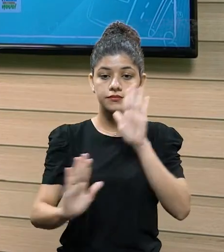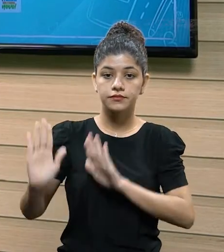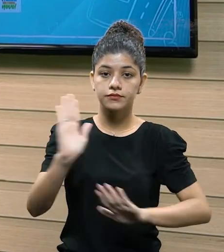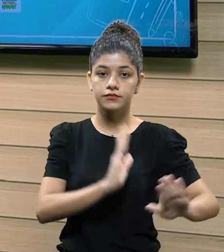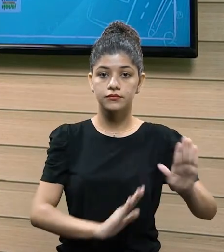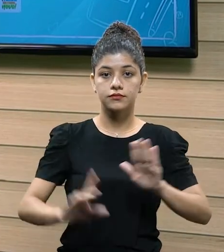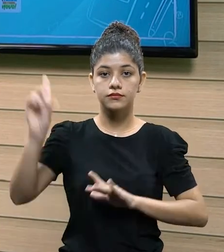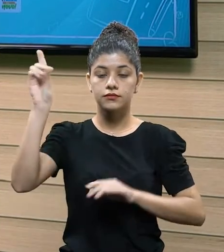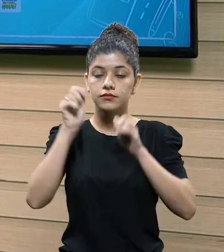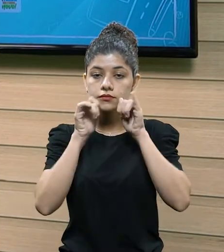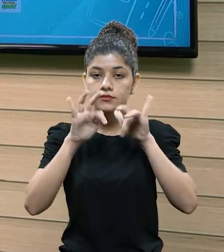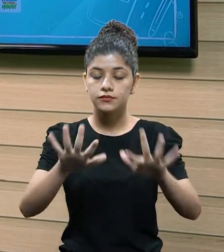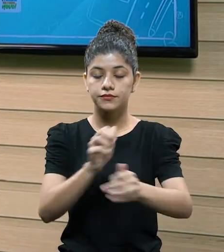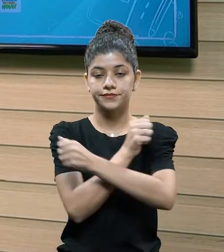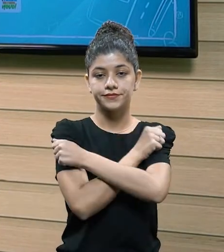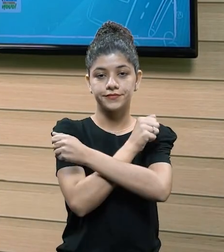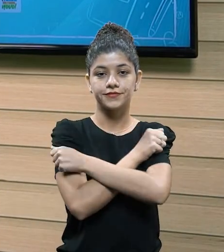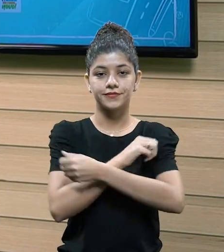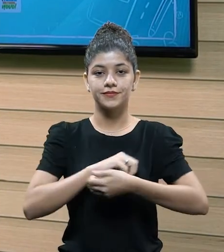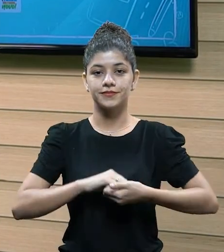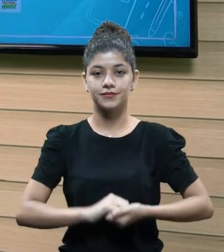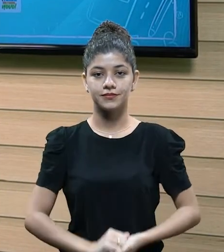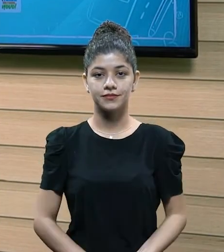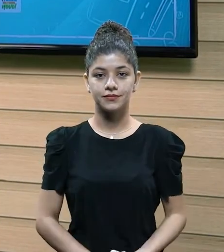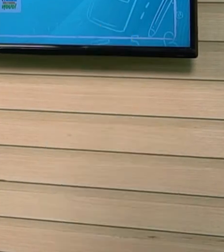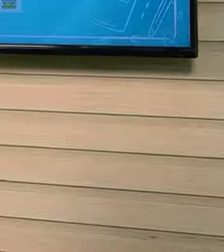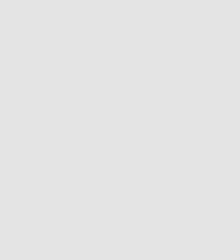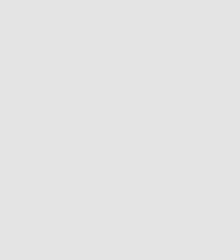prevenir, né? E fiquem com Deus. Meu abraço.